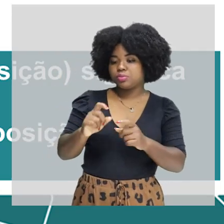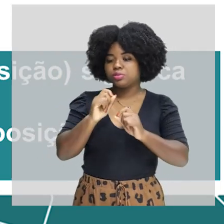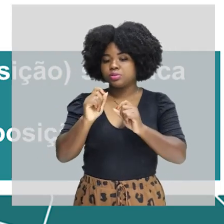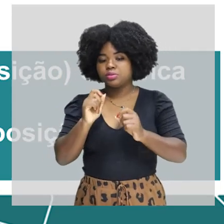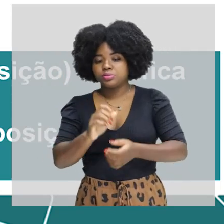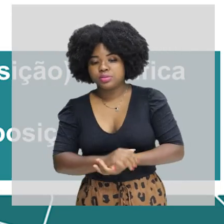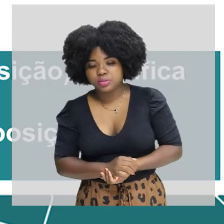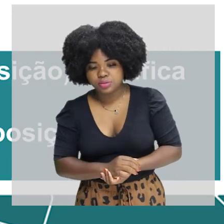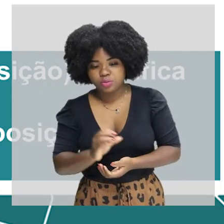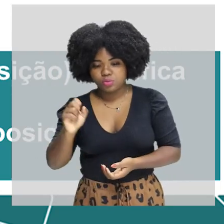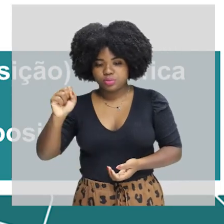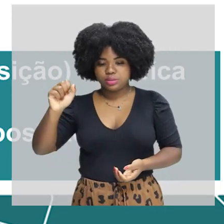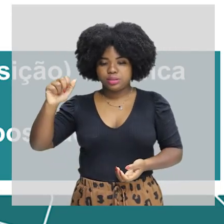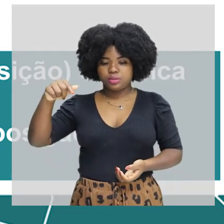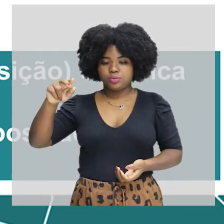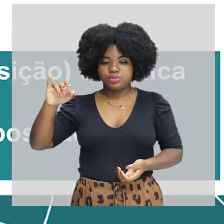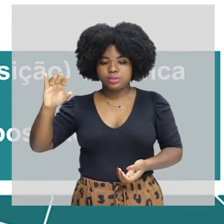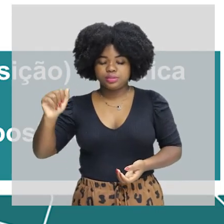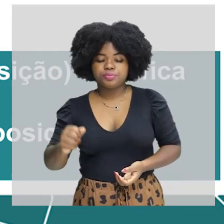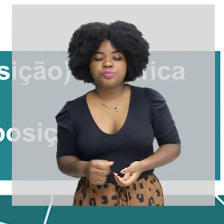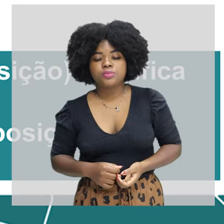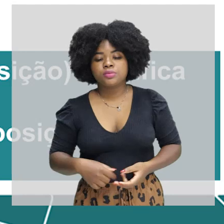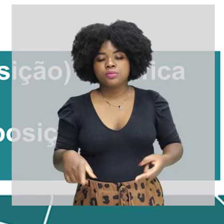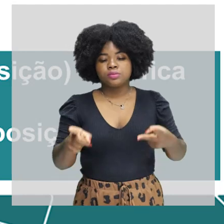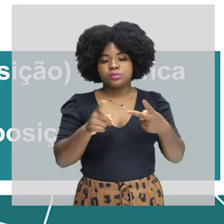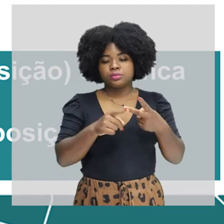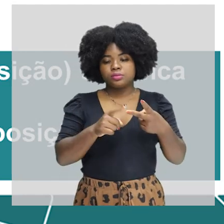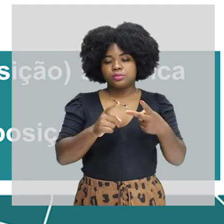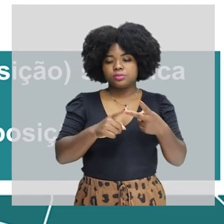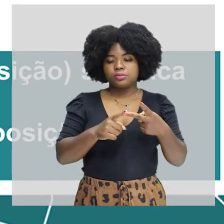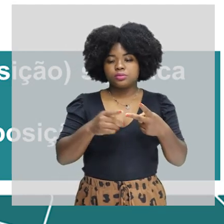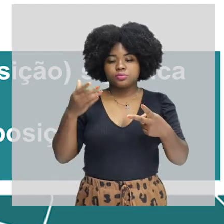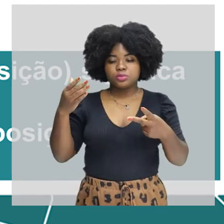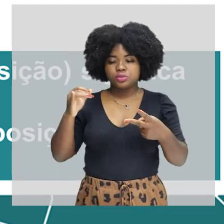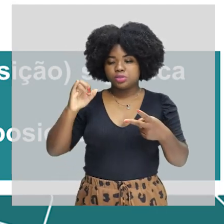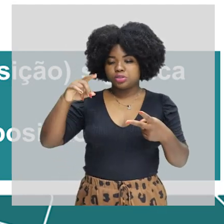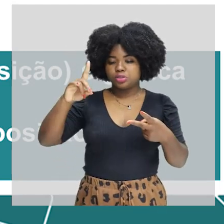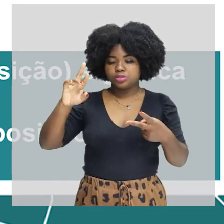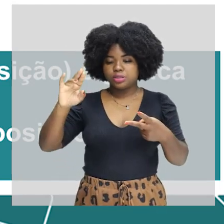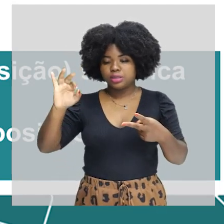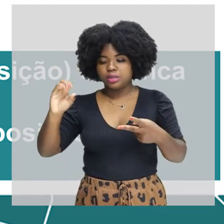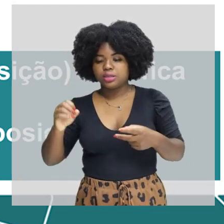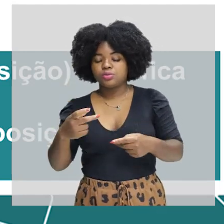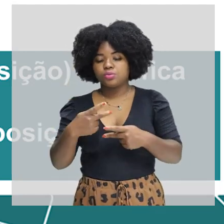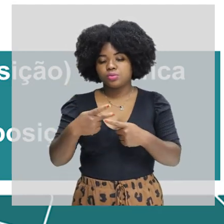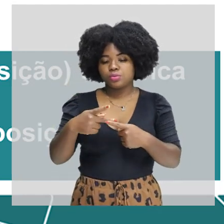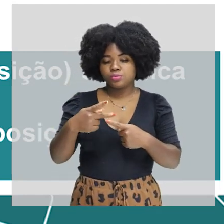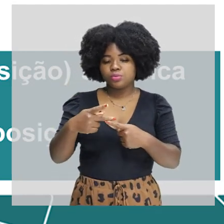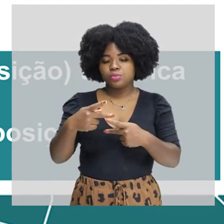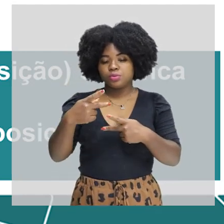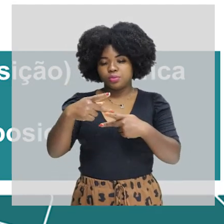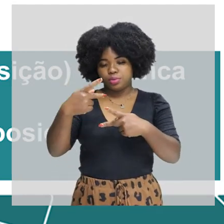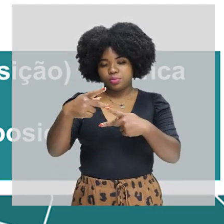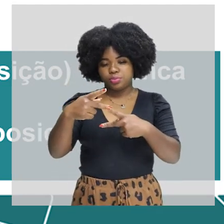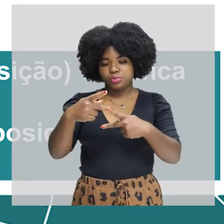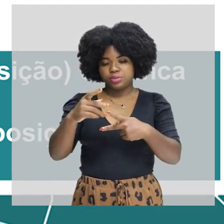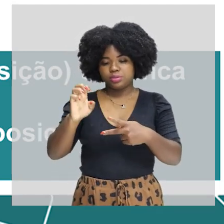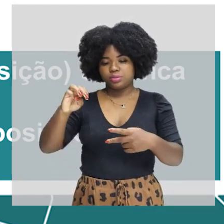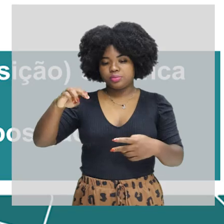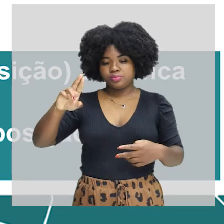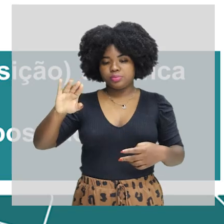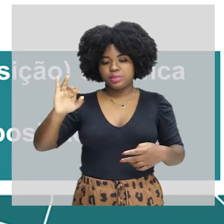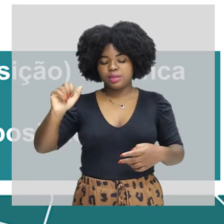consequência. O verbo implicar com o transitivo indireto, com preposição, significa embirrar. Então,